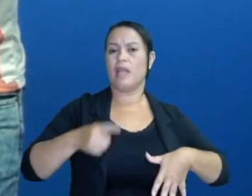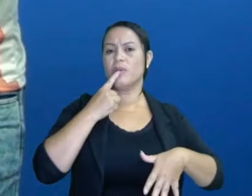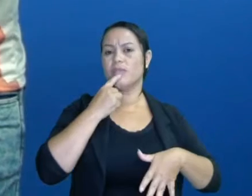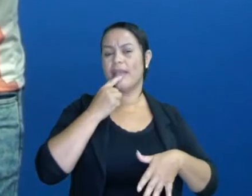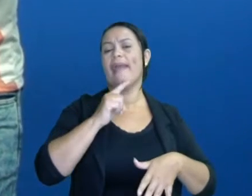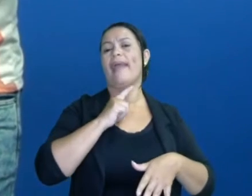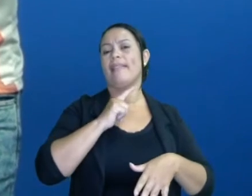acontece essa redução